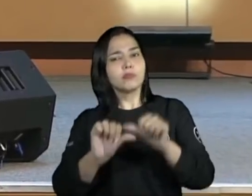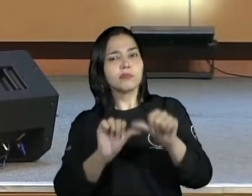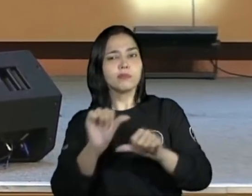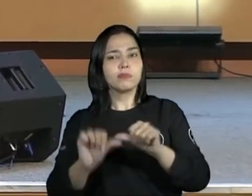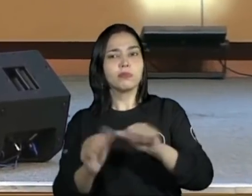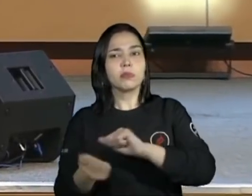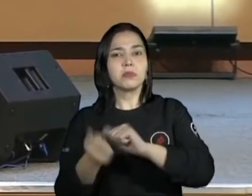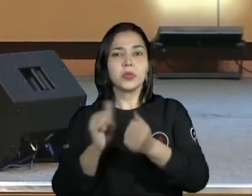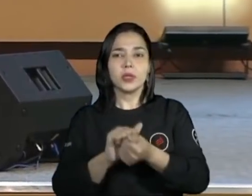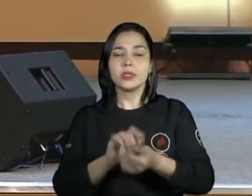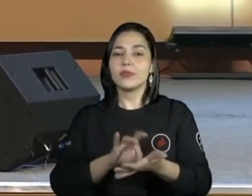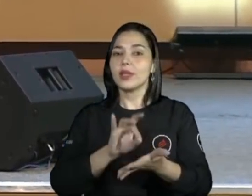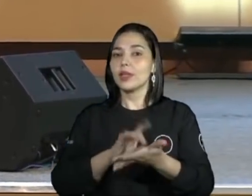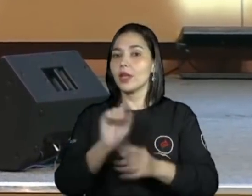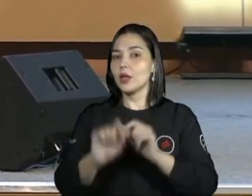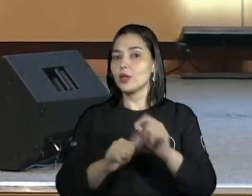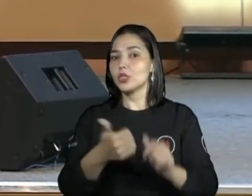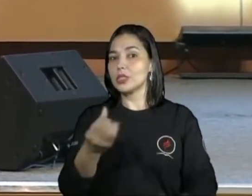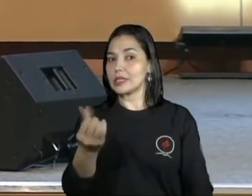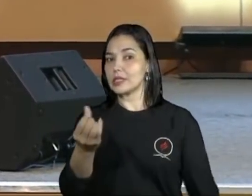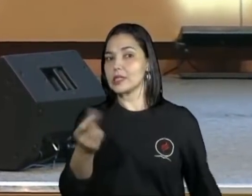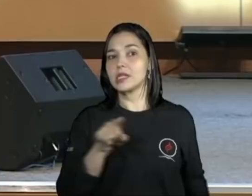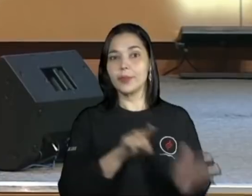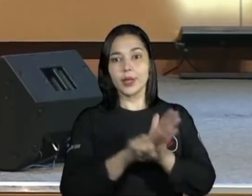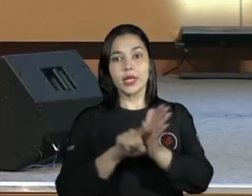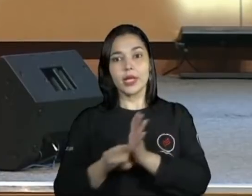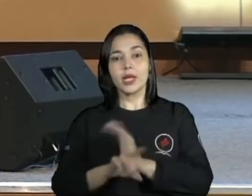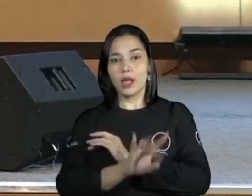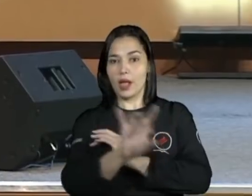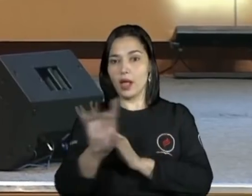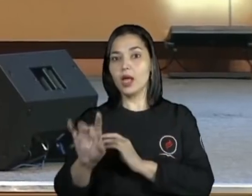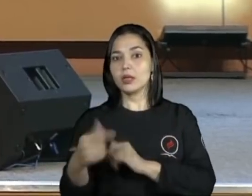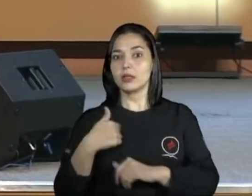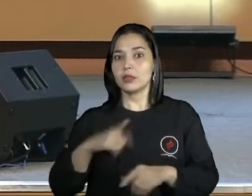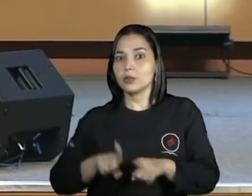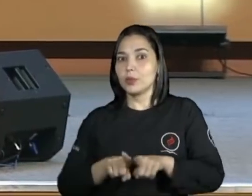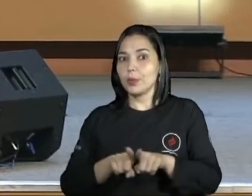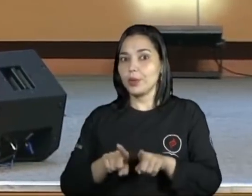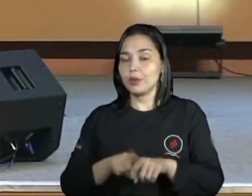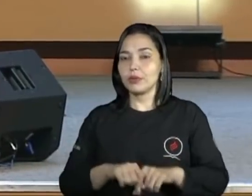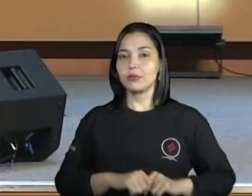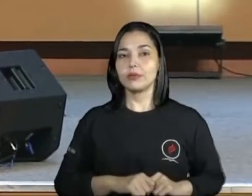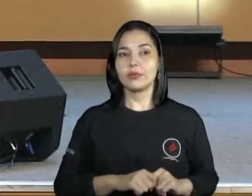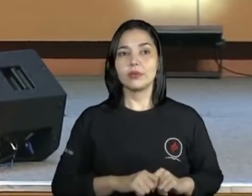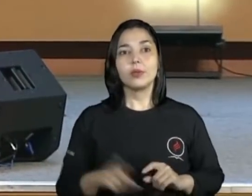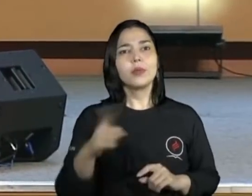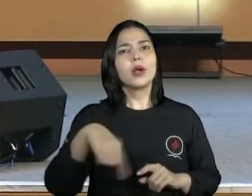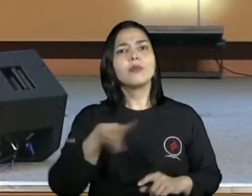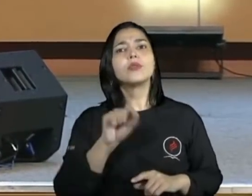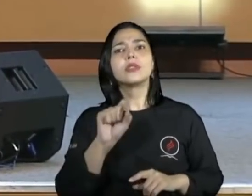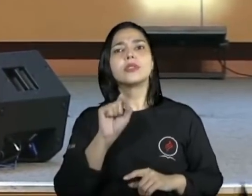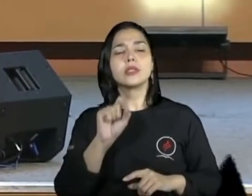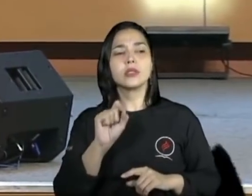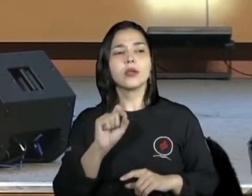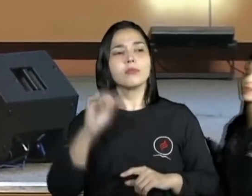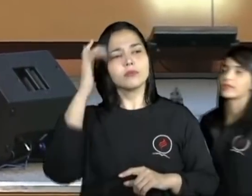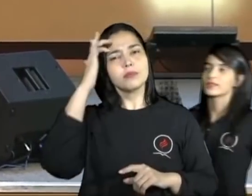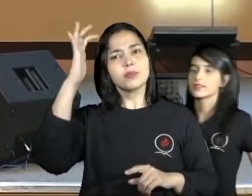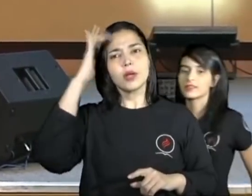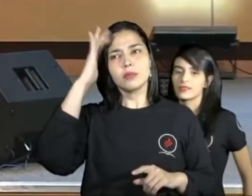Na verdade eu vou fazer aqui 16 perguntas a cada um de nós Inclusive eu para você fazer uma